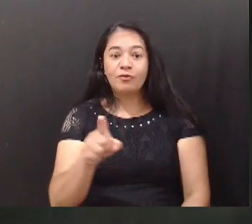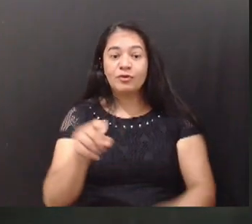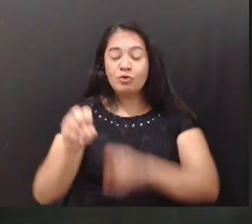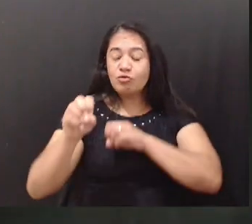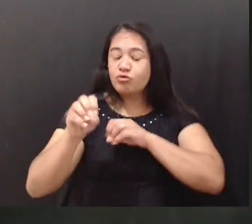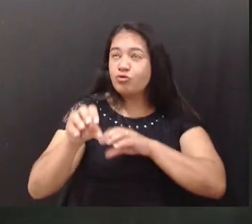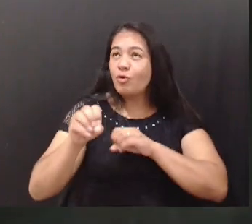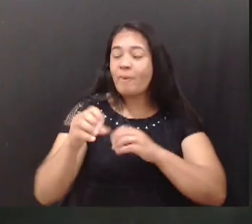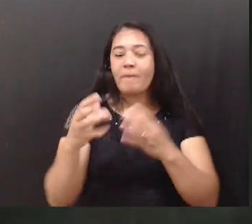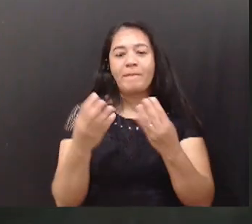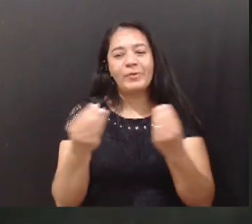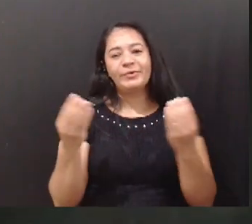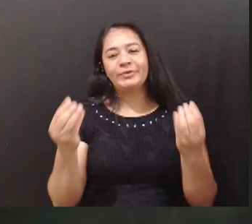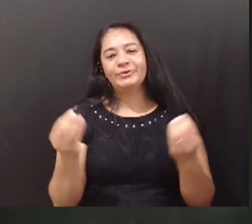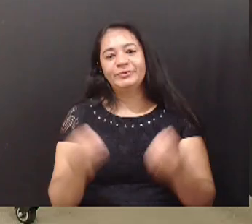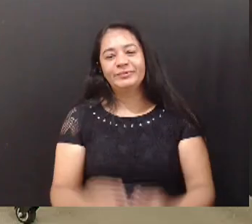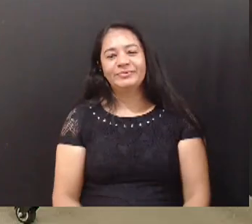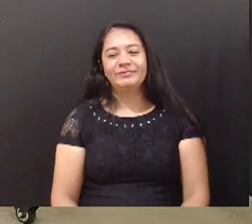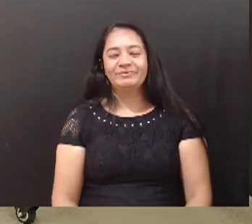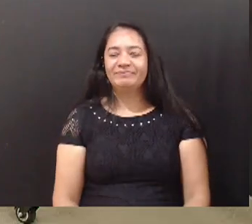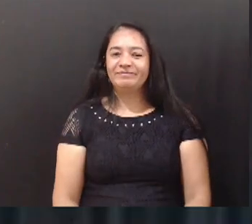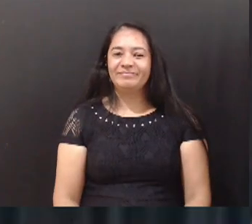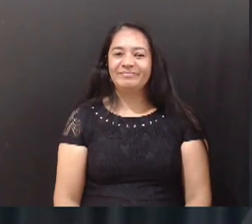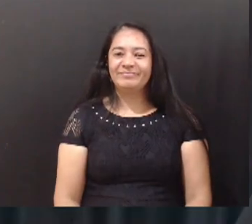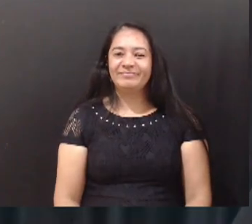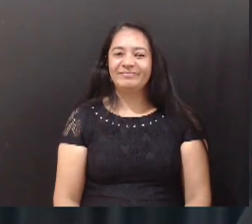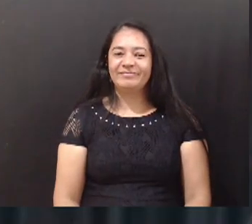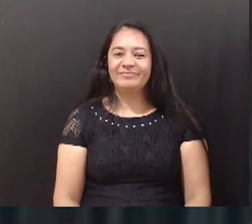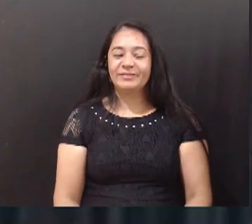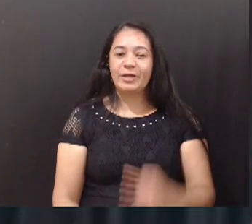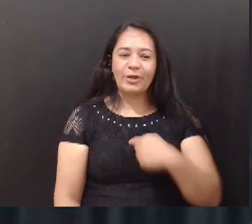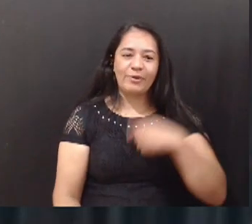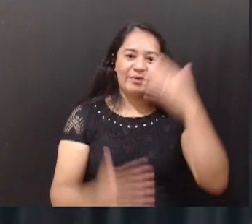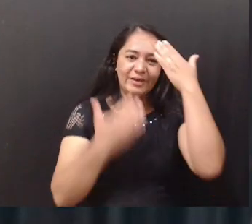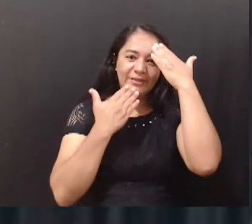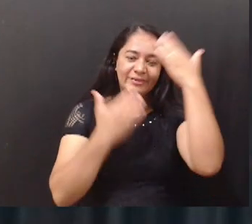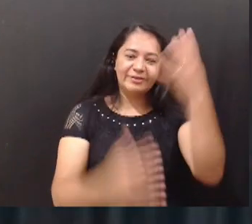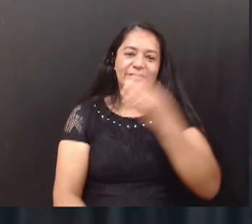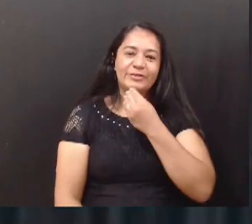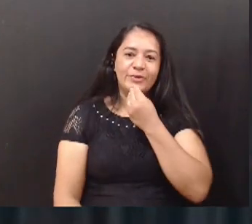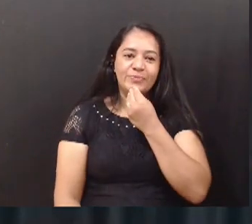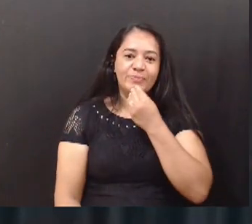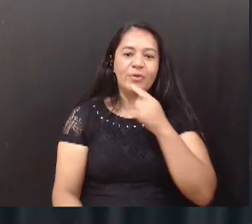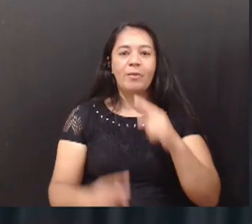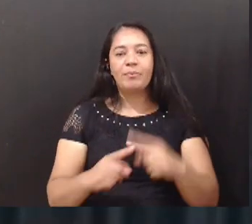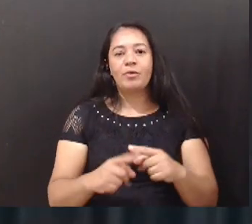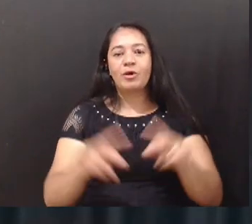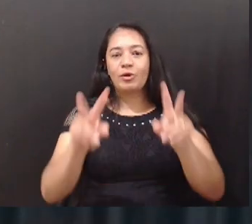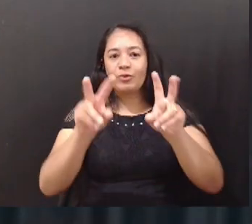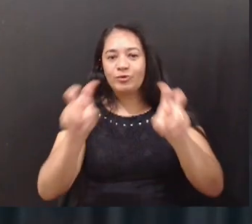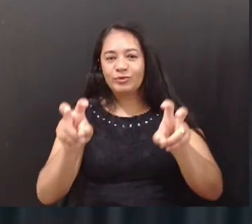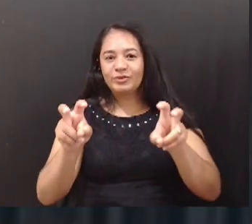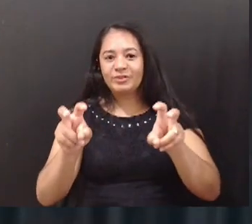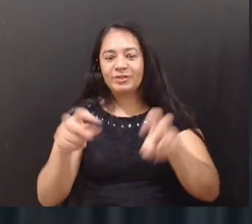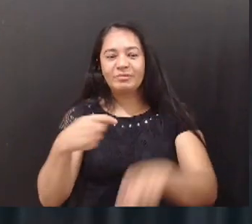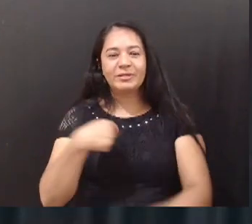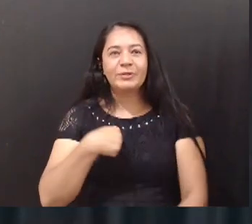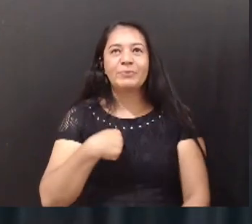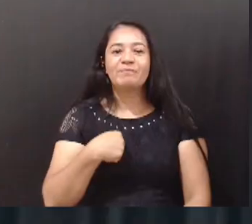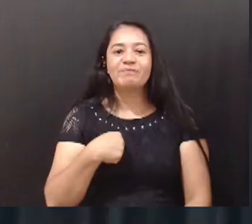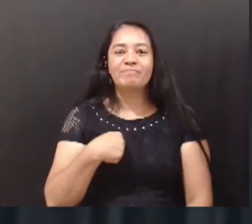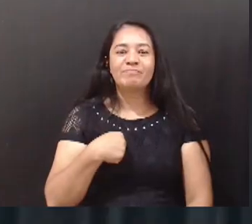então gratidão mais uma vez. Eu que agradeço a oportunidade, porque se tem um tema que eu sou